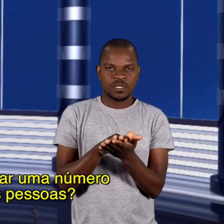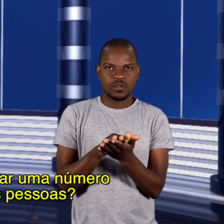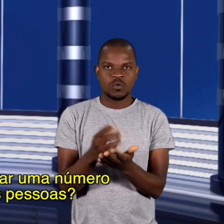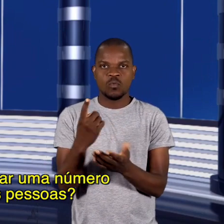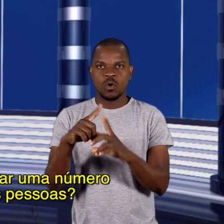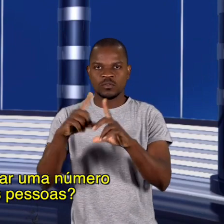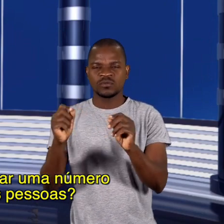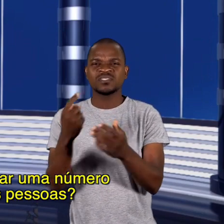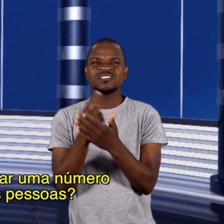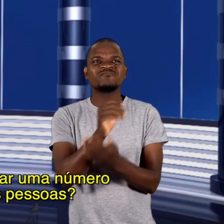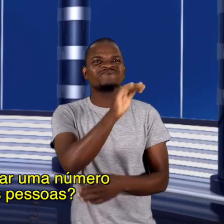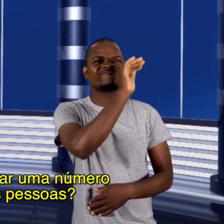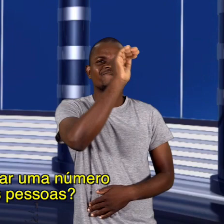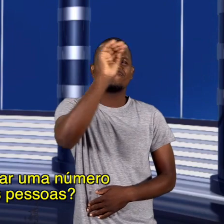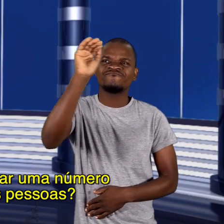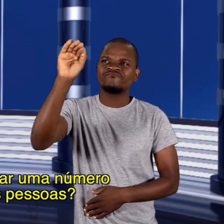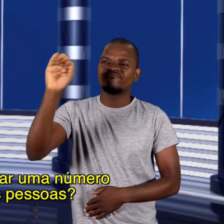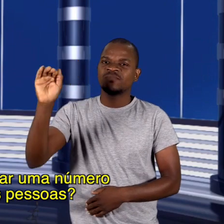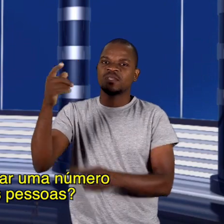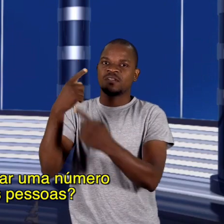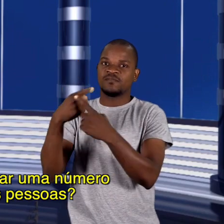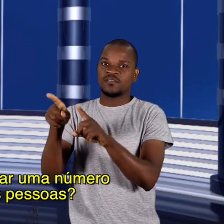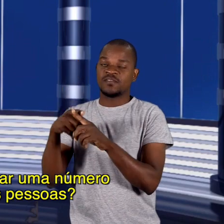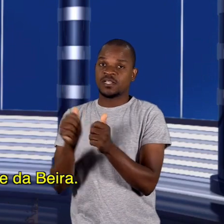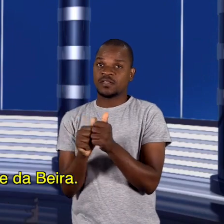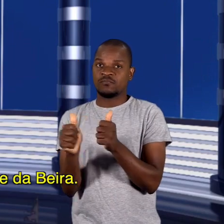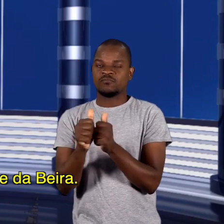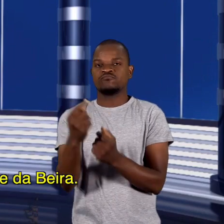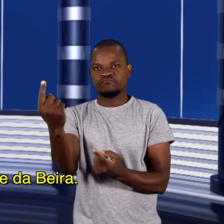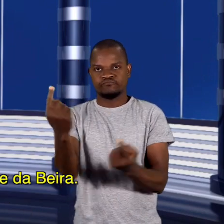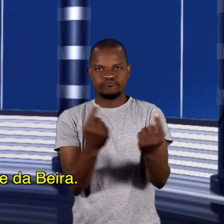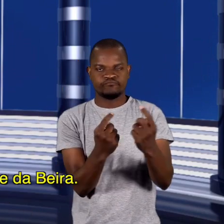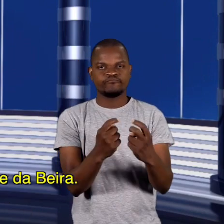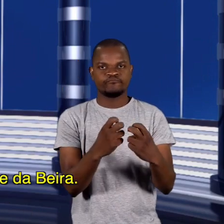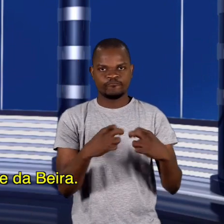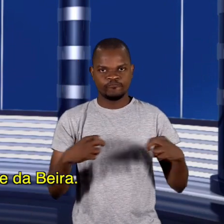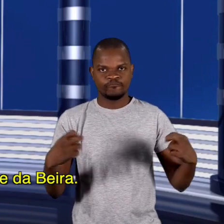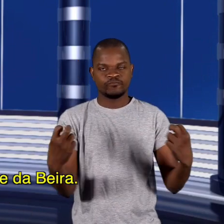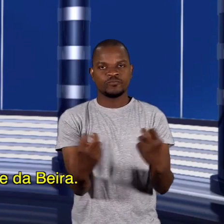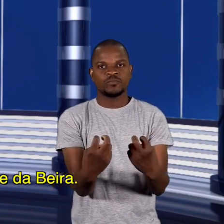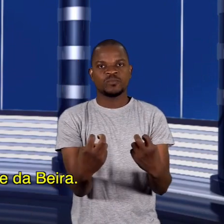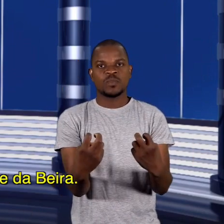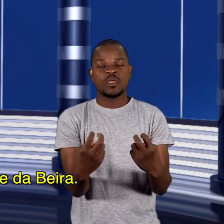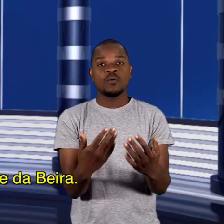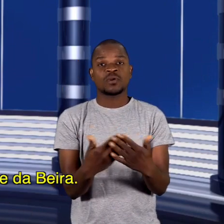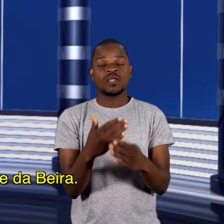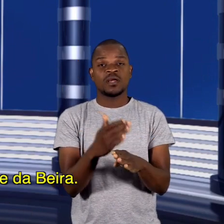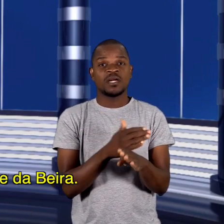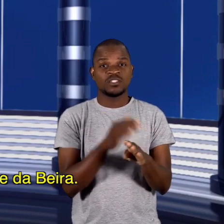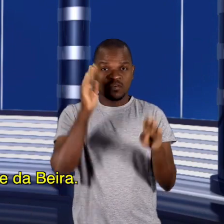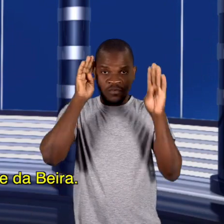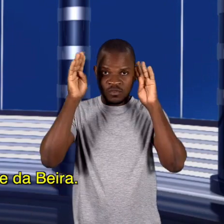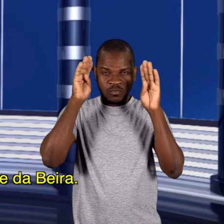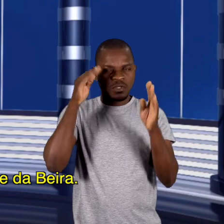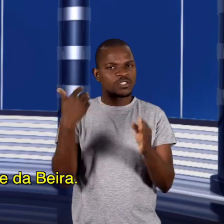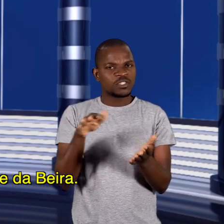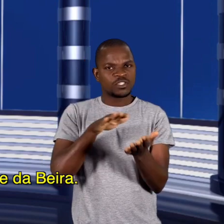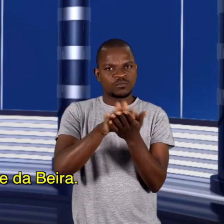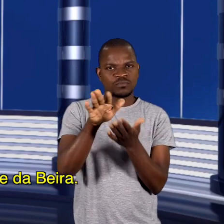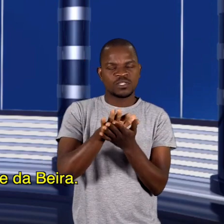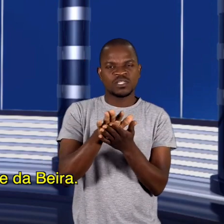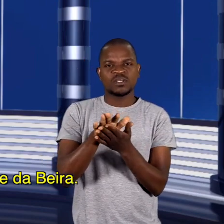número maior de representatividade das pessoas por exemplo eu usei aquele túnel que foi construído a nível do